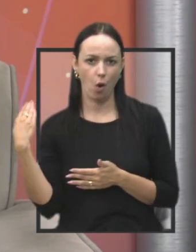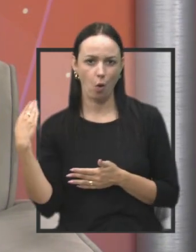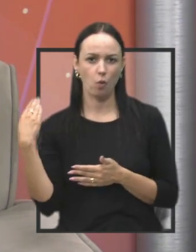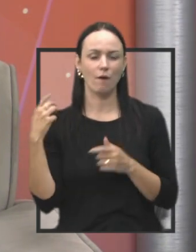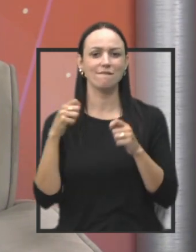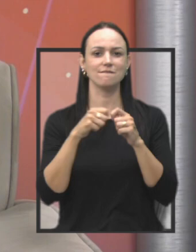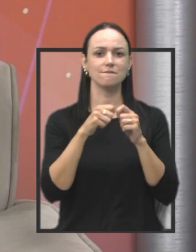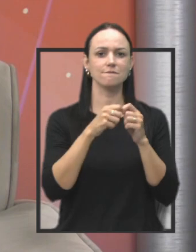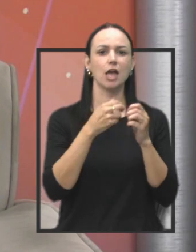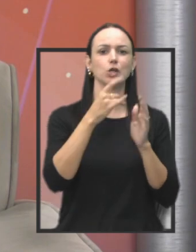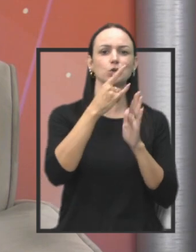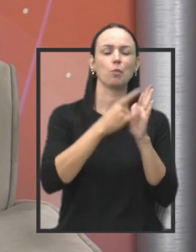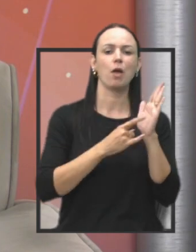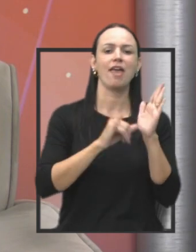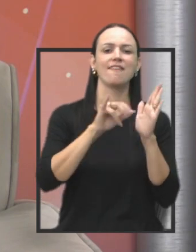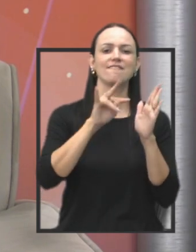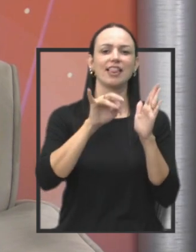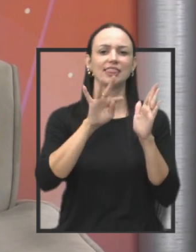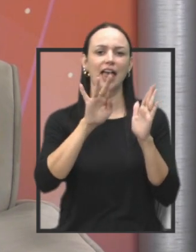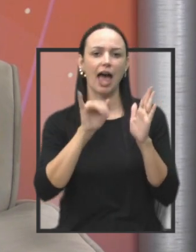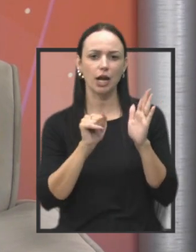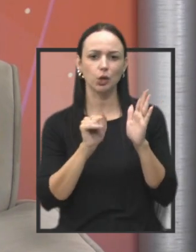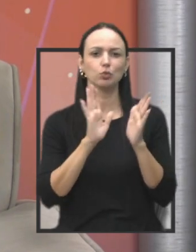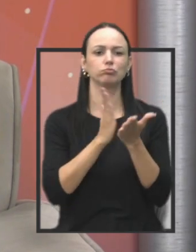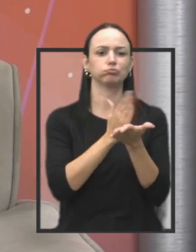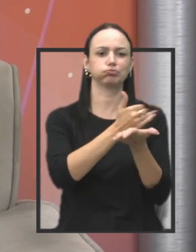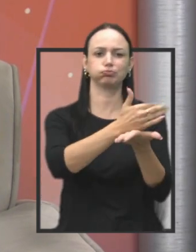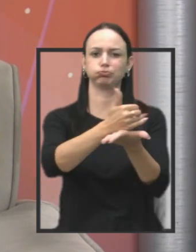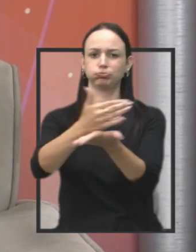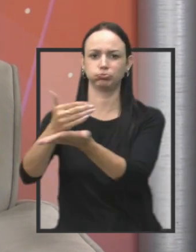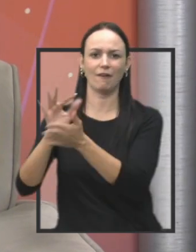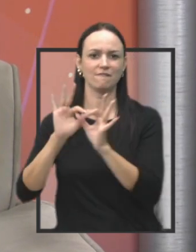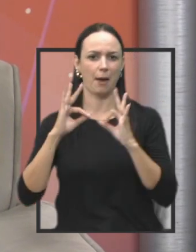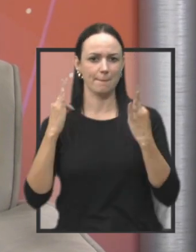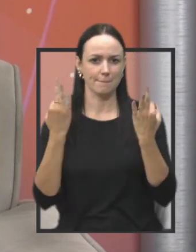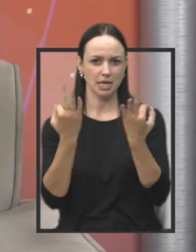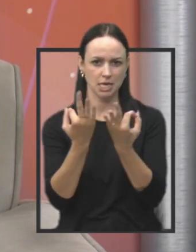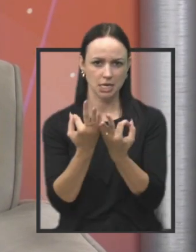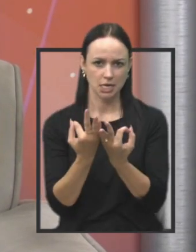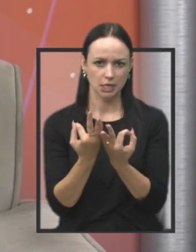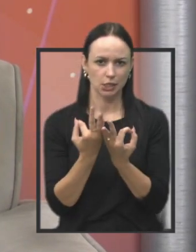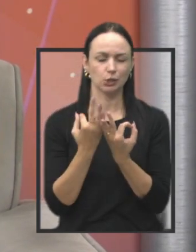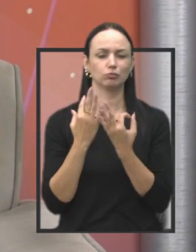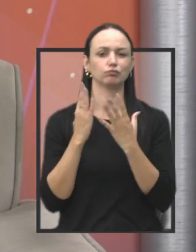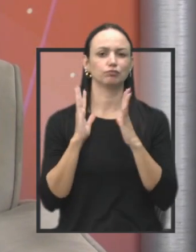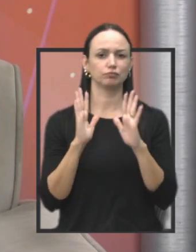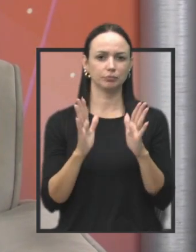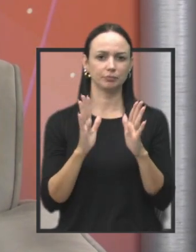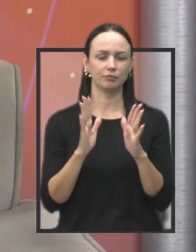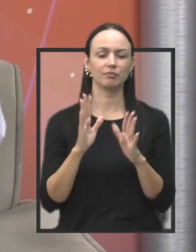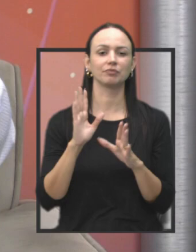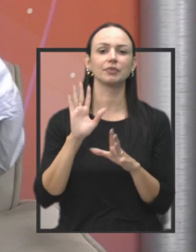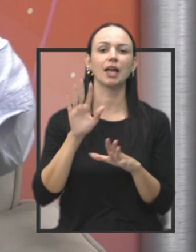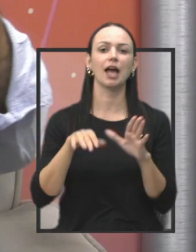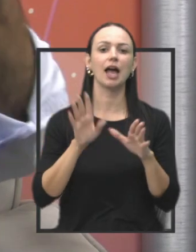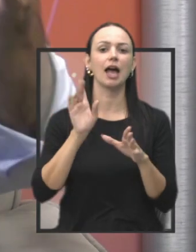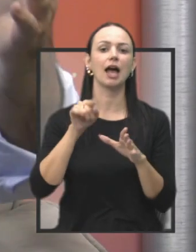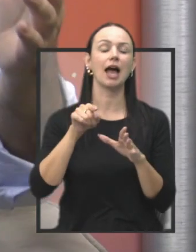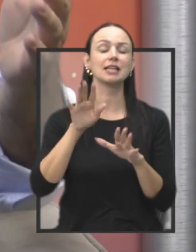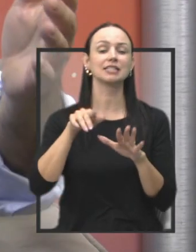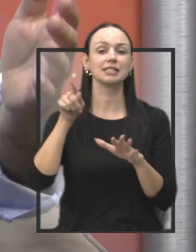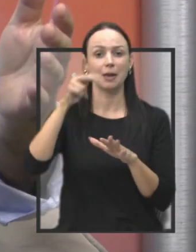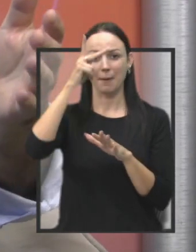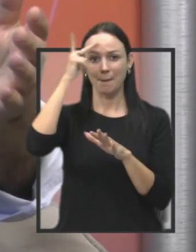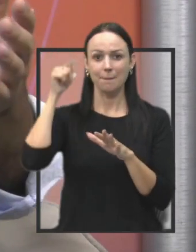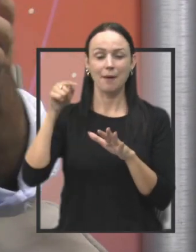fez a partilha de bens. E os herdeiros pode nem estar dentro da questão